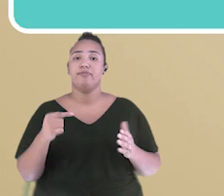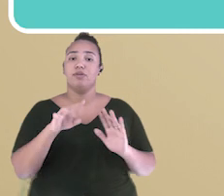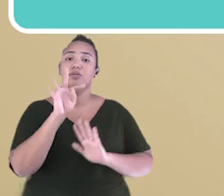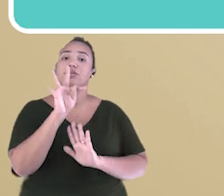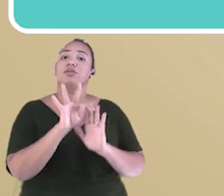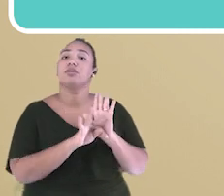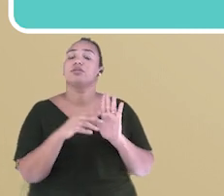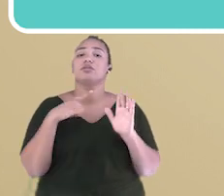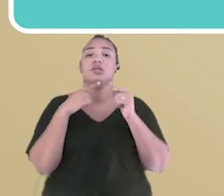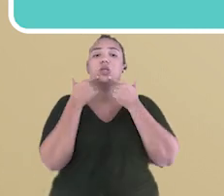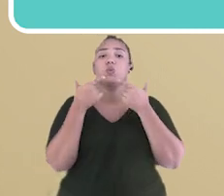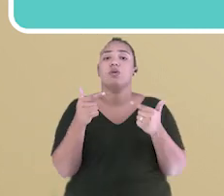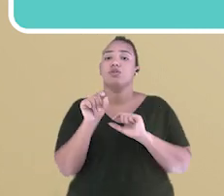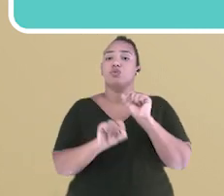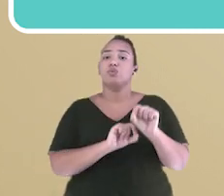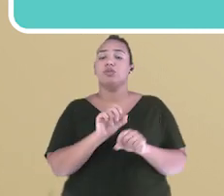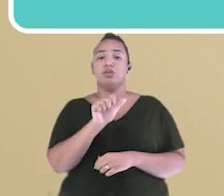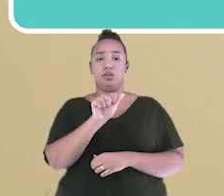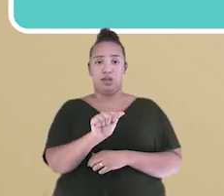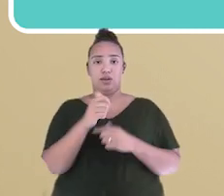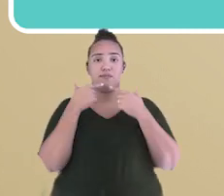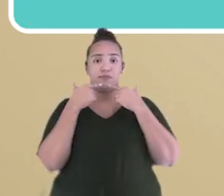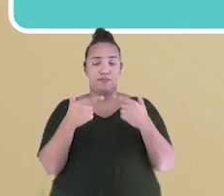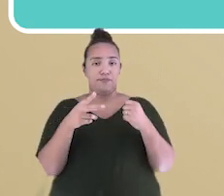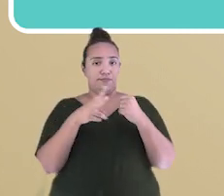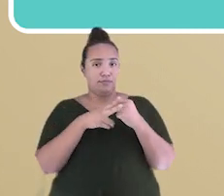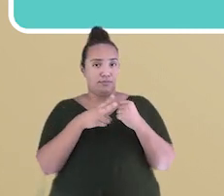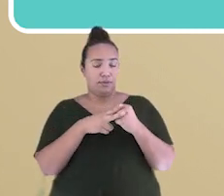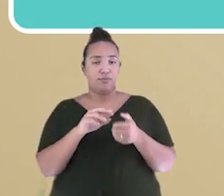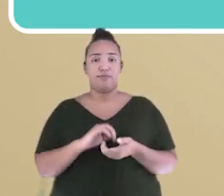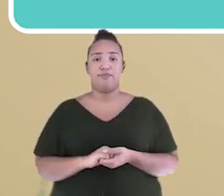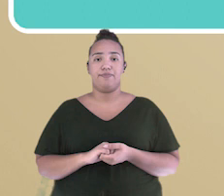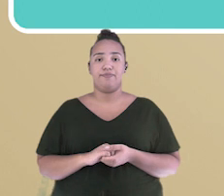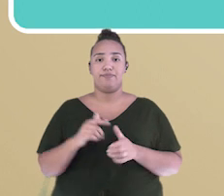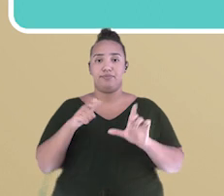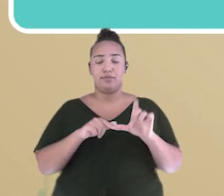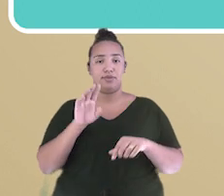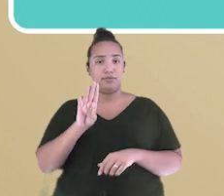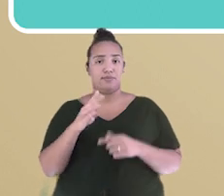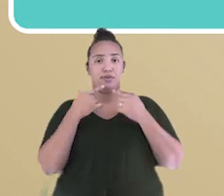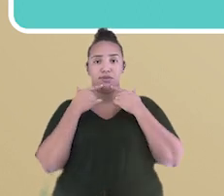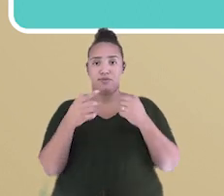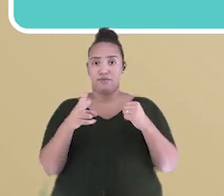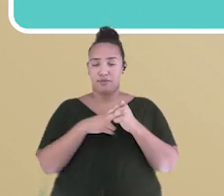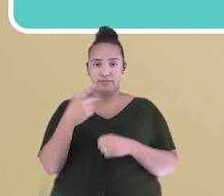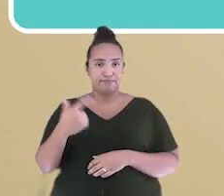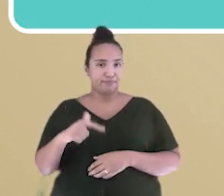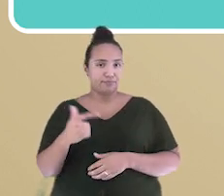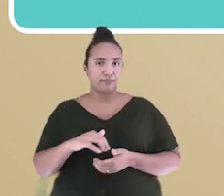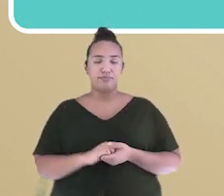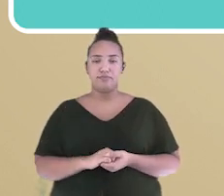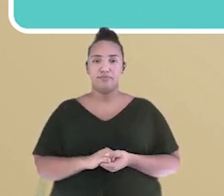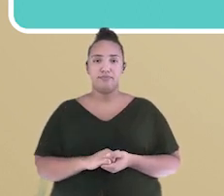há a presença de qual o tipo de linguagem? Letra A, linguagem verbal? Letra B,